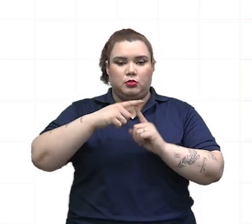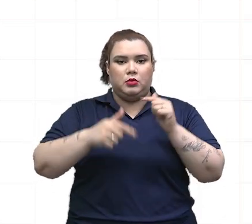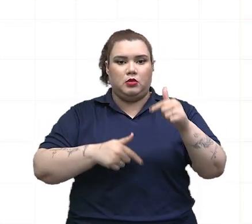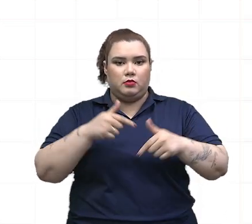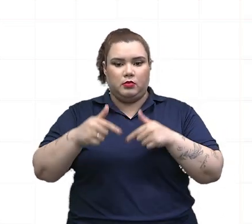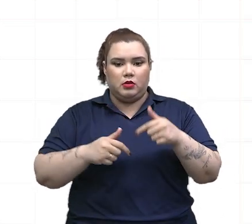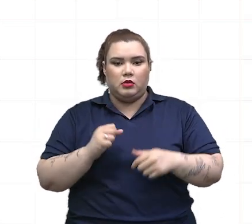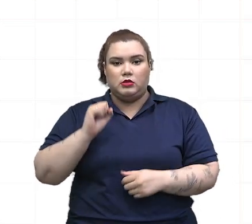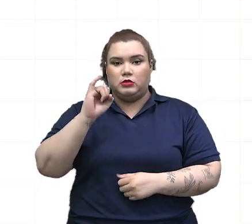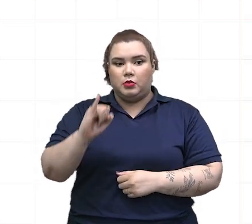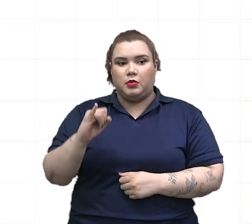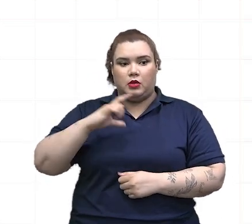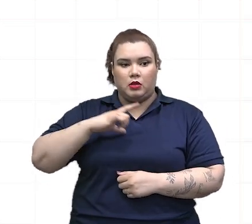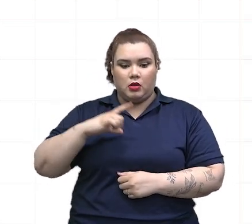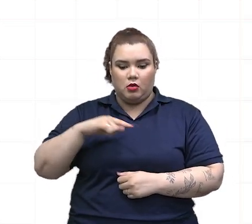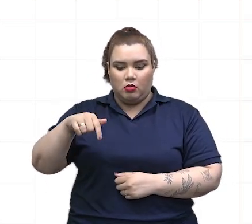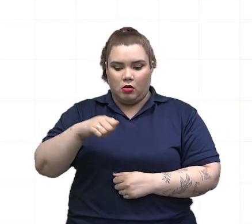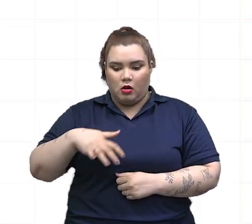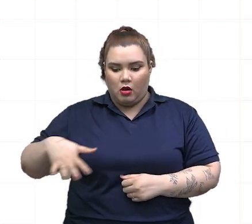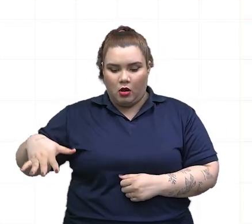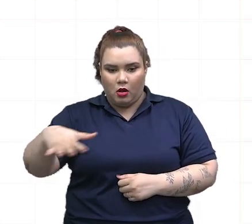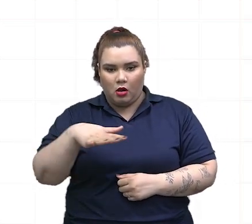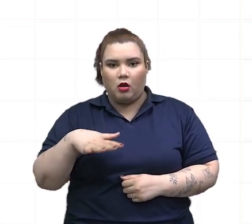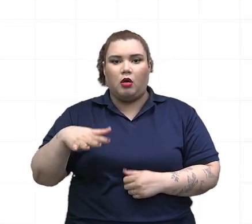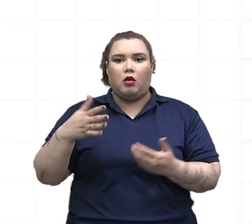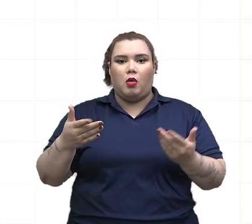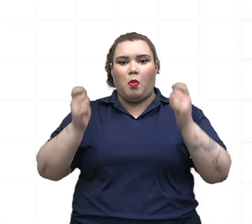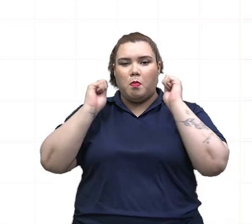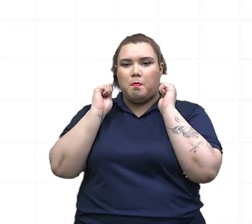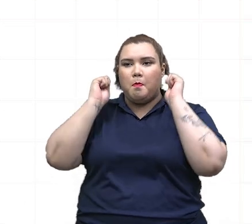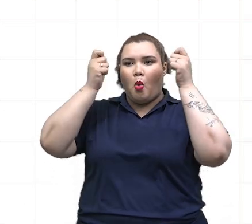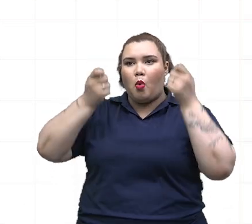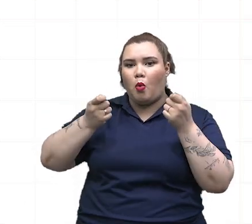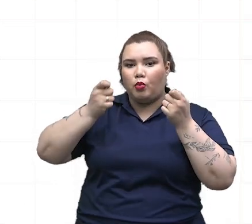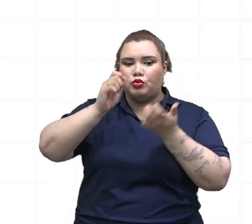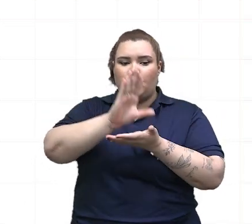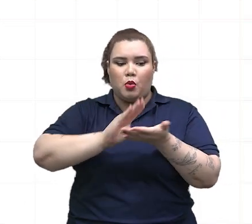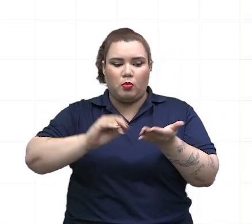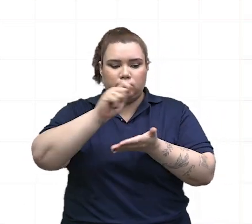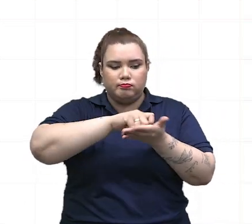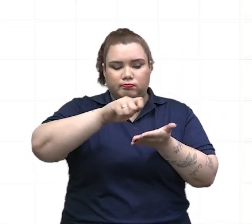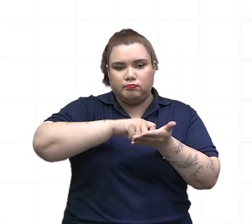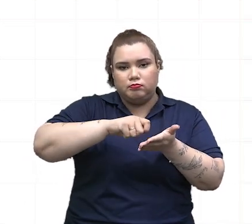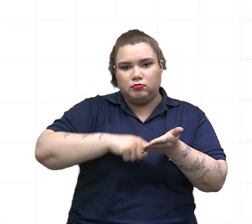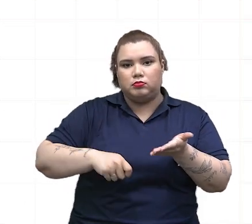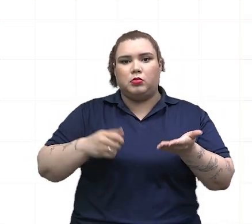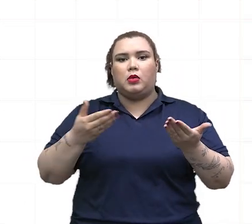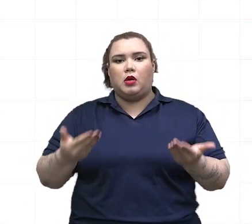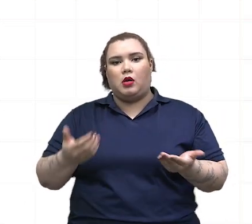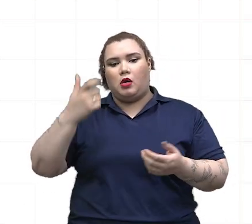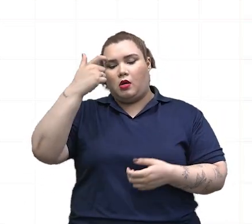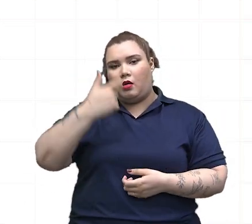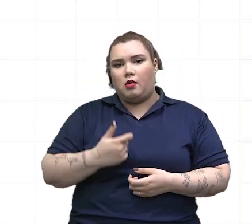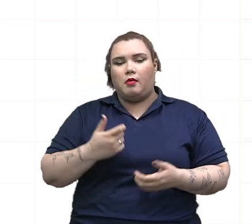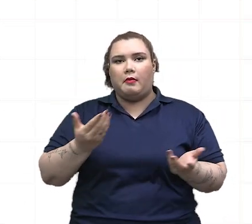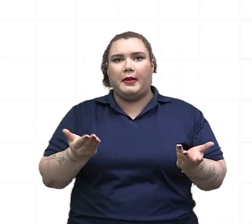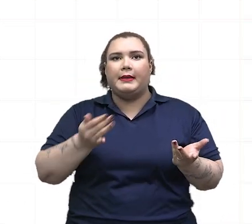Se eu estou, então, lá no reino dos francos, eu sou um monge copista, não é mesmo? Eu sou, então, né,